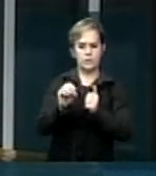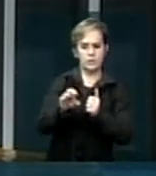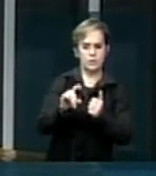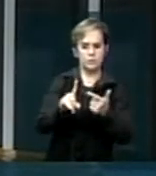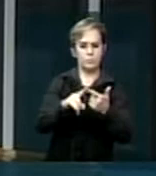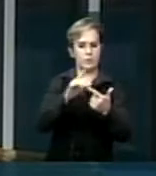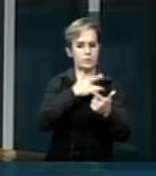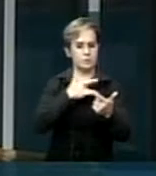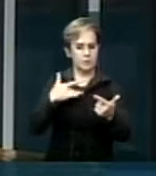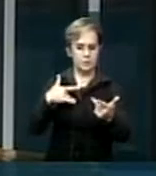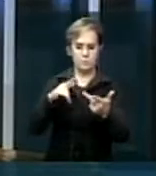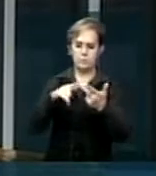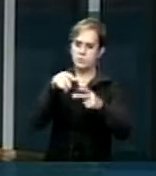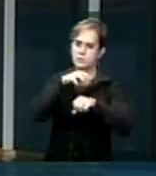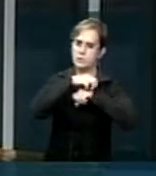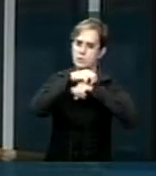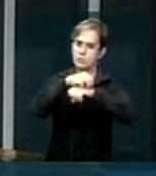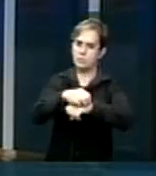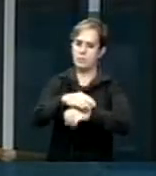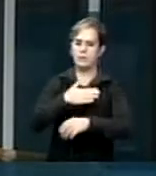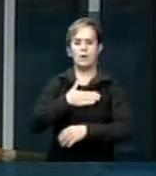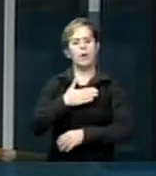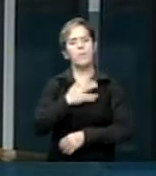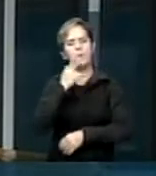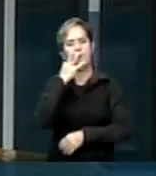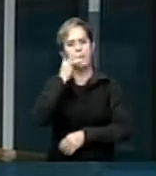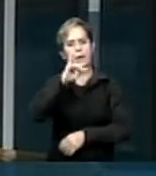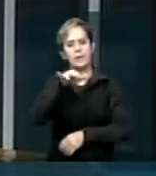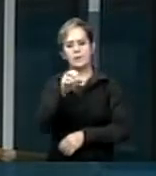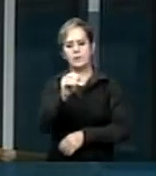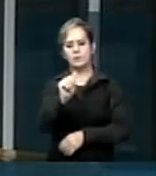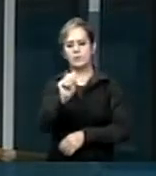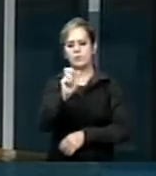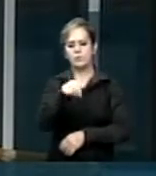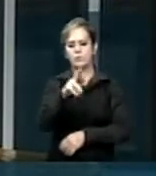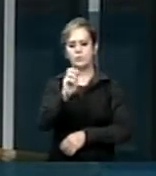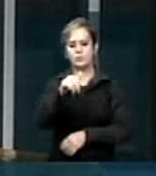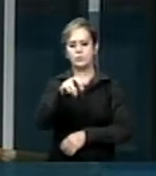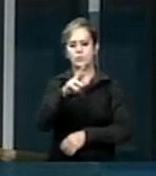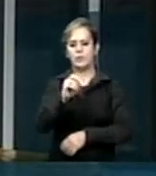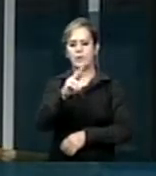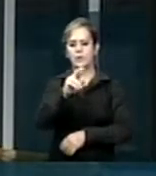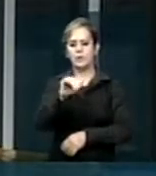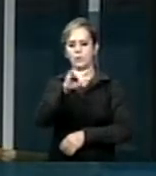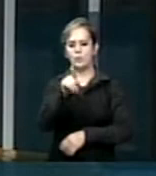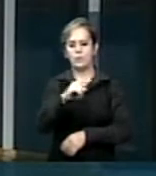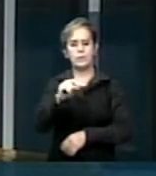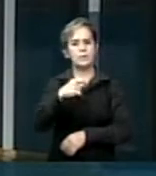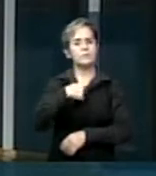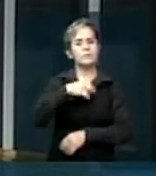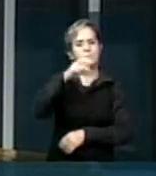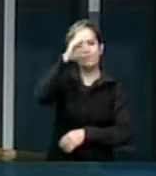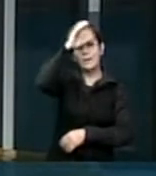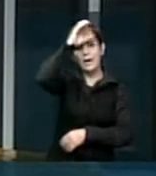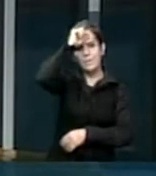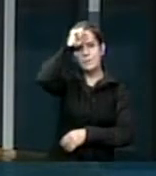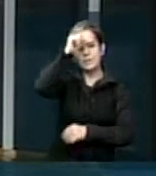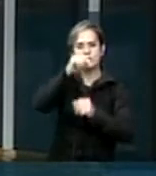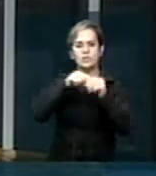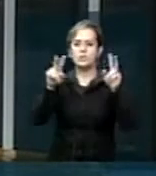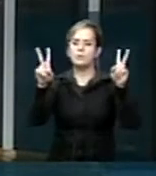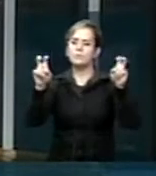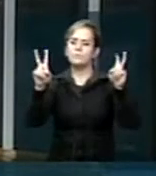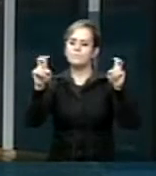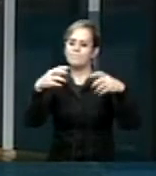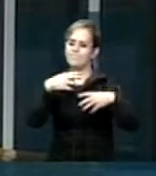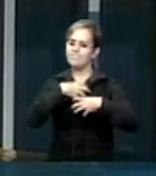de transporte. Como meu pai, Joaquim Roriz, ouvi e guardei uma frase que norteia todo o sentimento